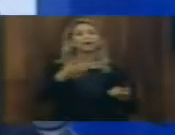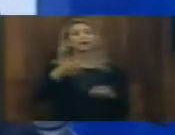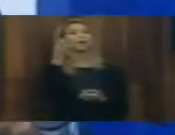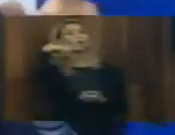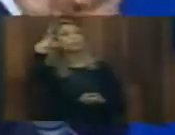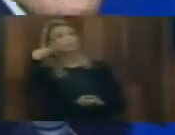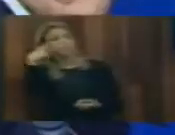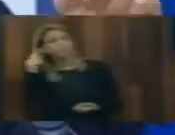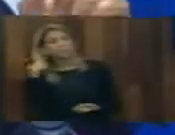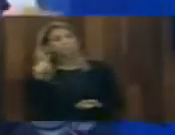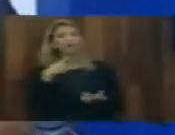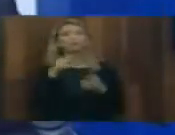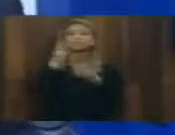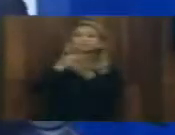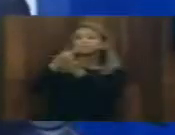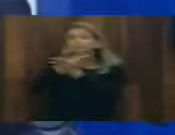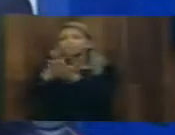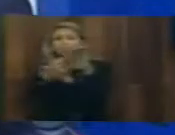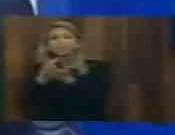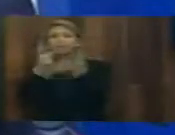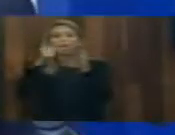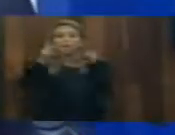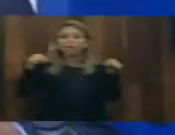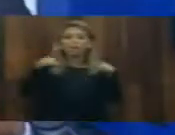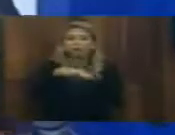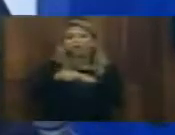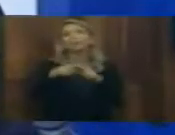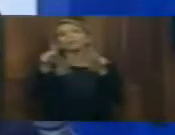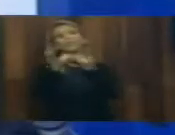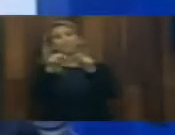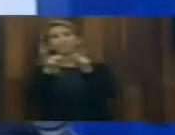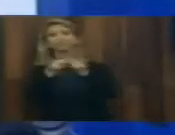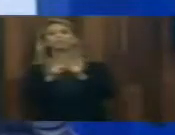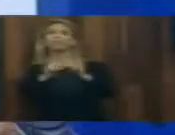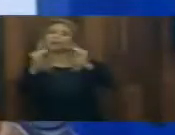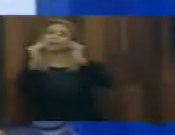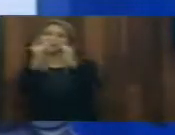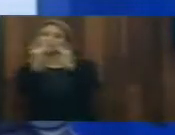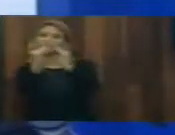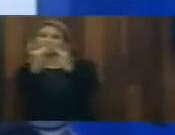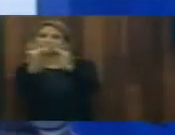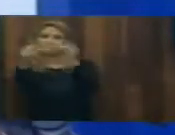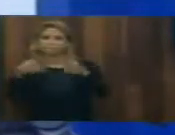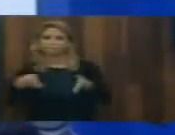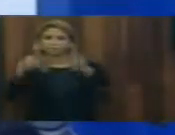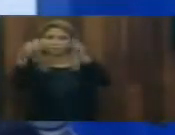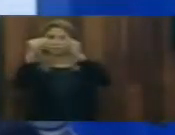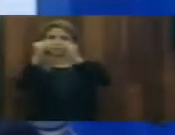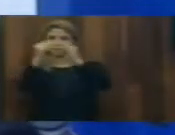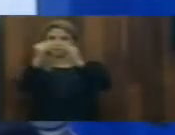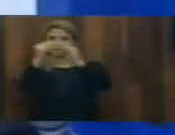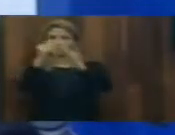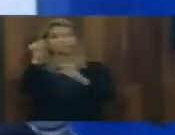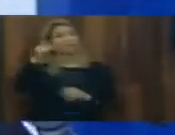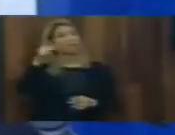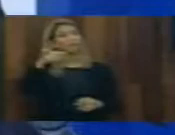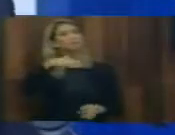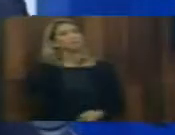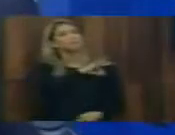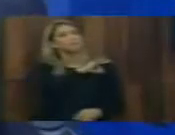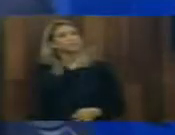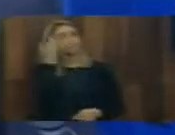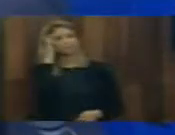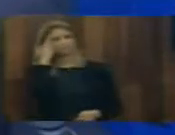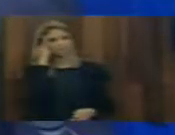já colocou essa indicação também aqui no batalhão, olhar essa área e a gente doar, dando mais segurança para aquela comunidade. Então,